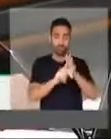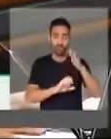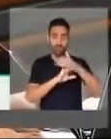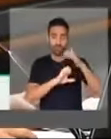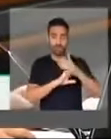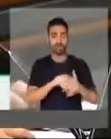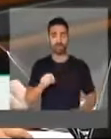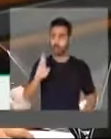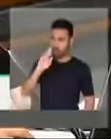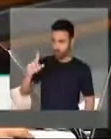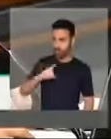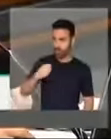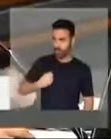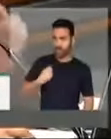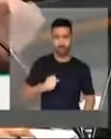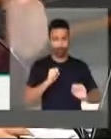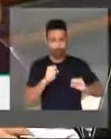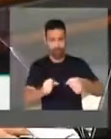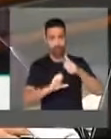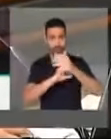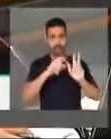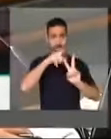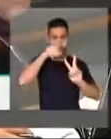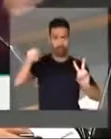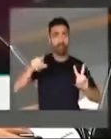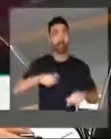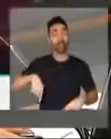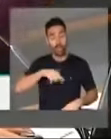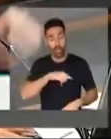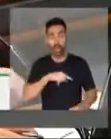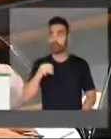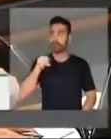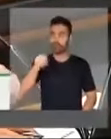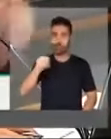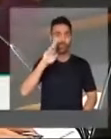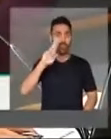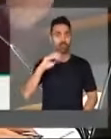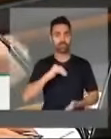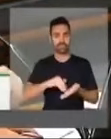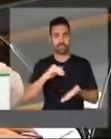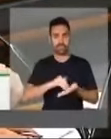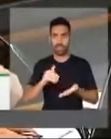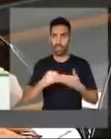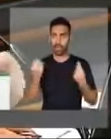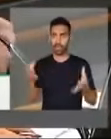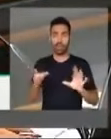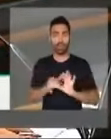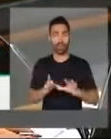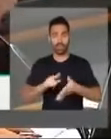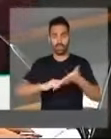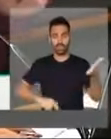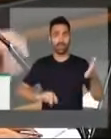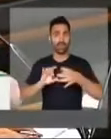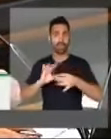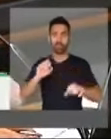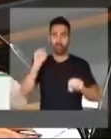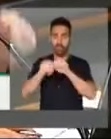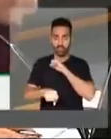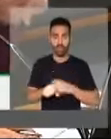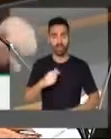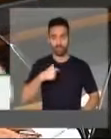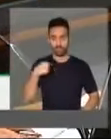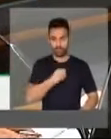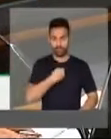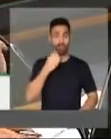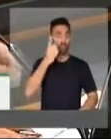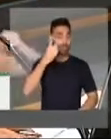presidente, o senhor está aqui defendendo os interesses da Vale. Eu quero dizer que nós, o senhor e o secretário que lhe concedeu licença para matar, eu quero te dizer que eu, como